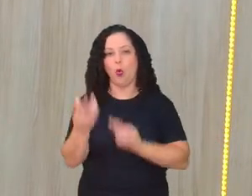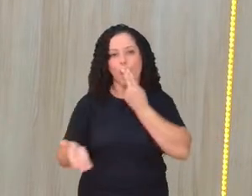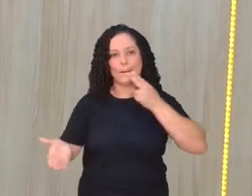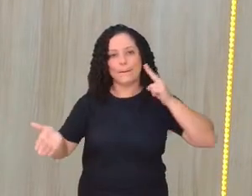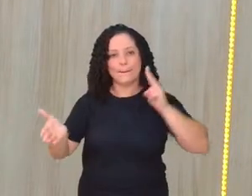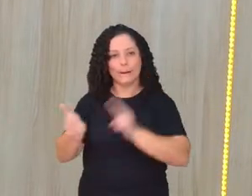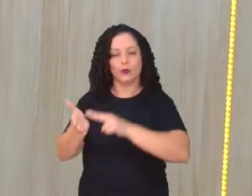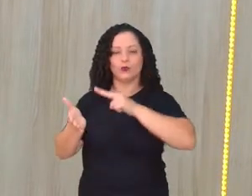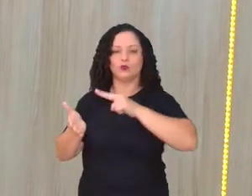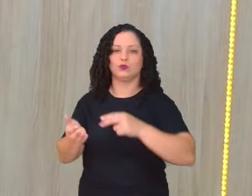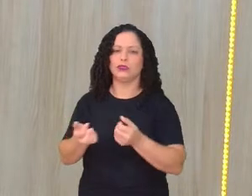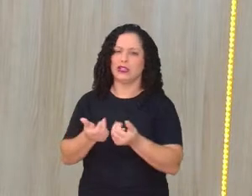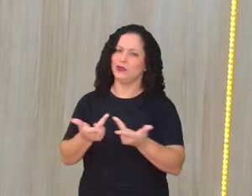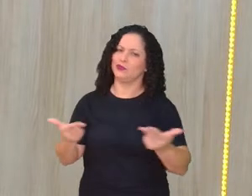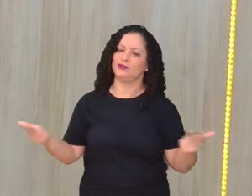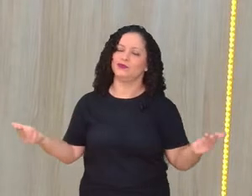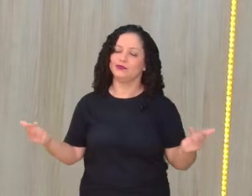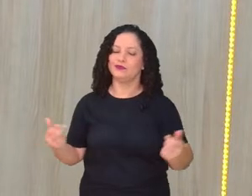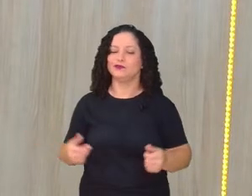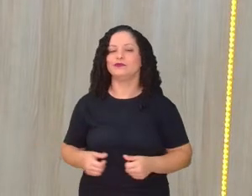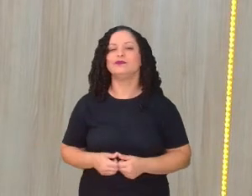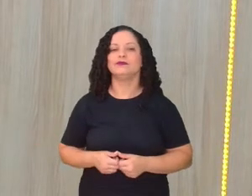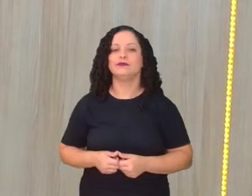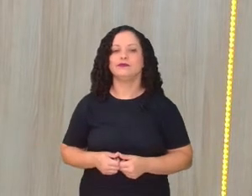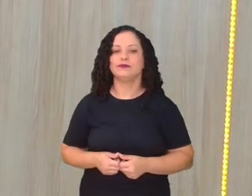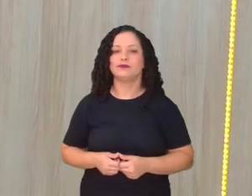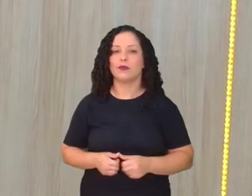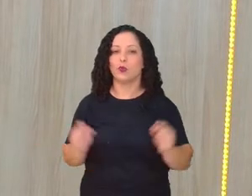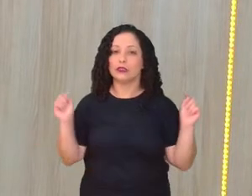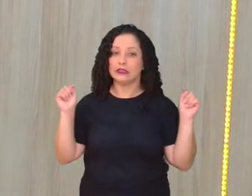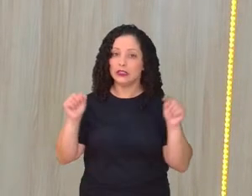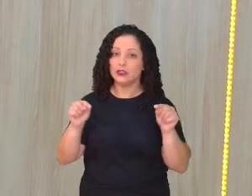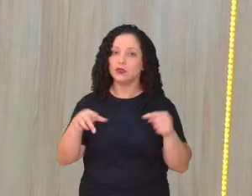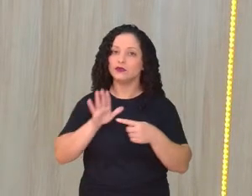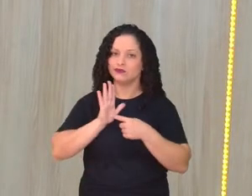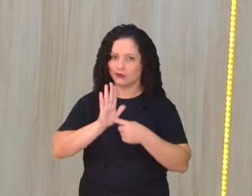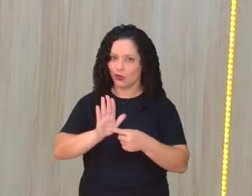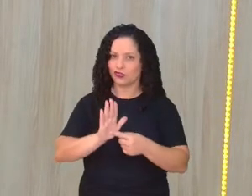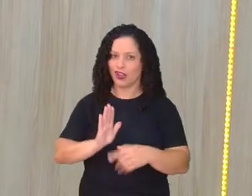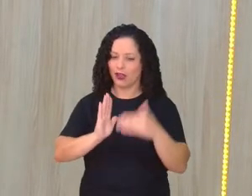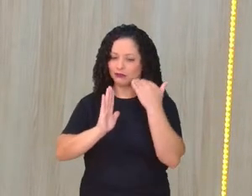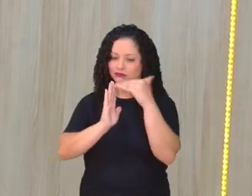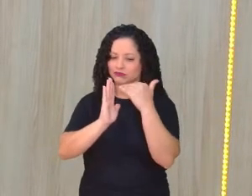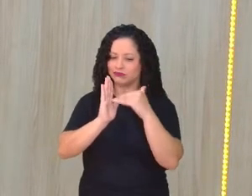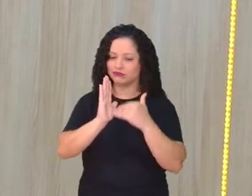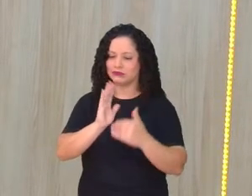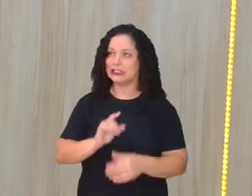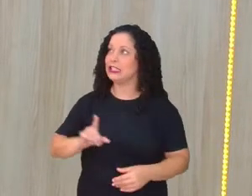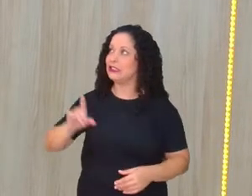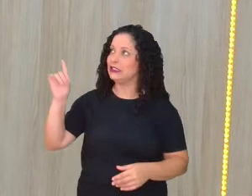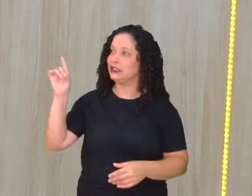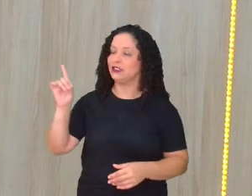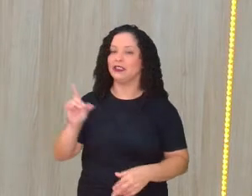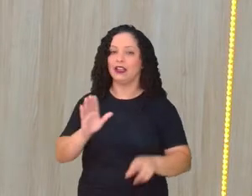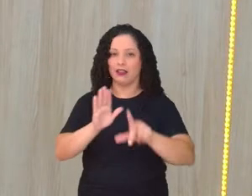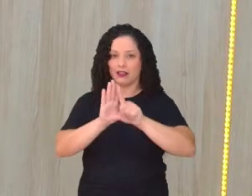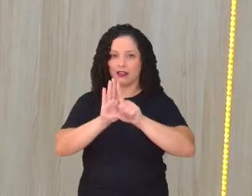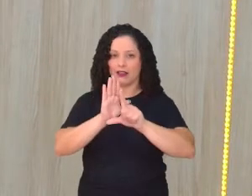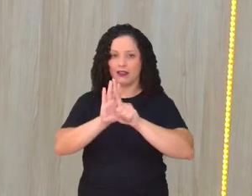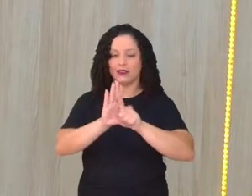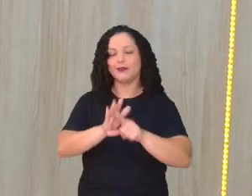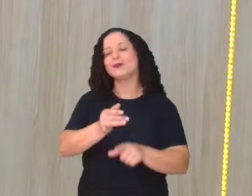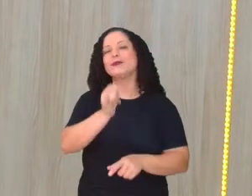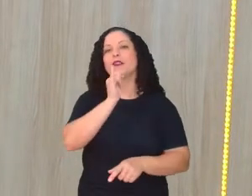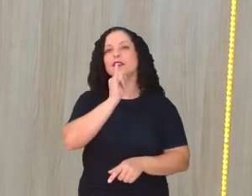né, cometido. Então, nesse sentido, ele registra isso daí. Aí vejam, no Código de Hammurabi tinha, por exemplo, se um arquiteto ele constrói